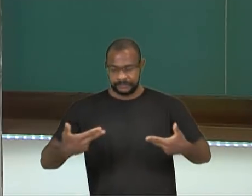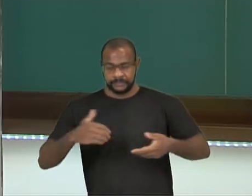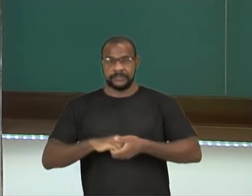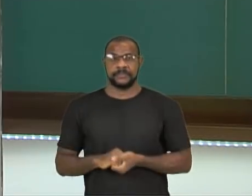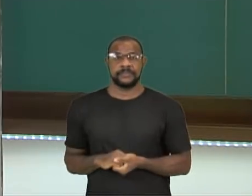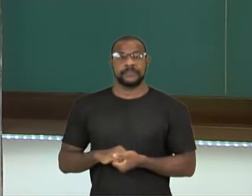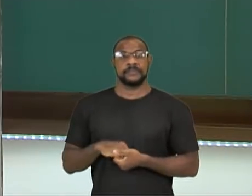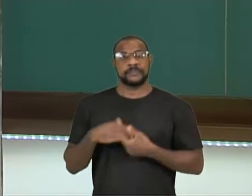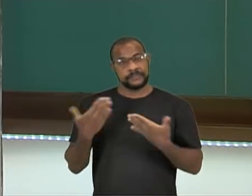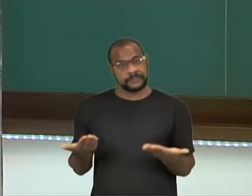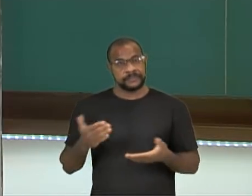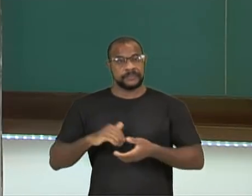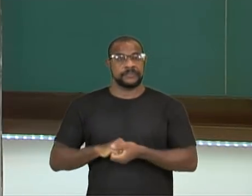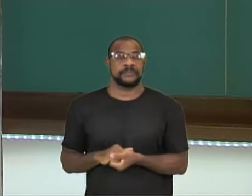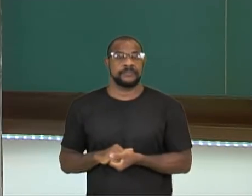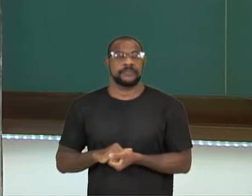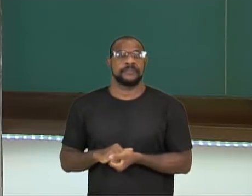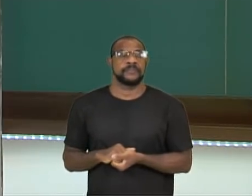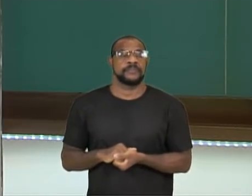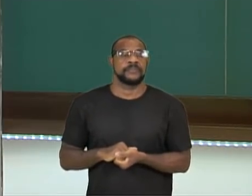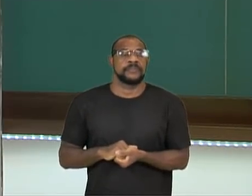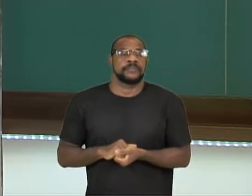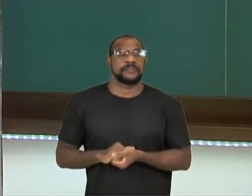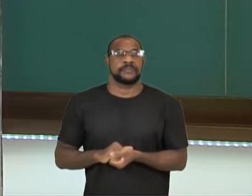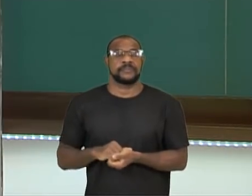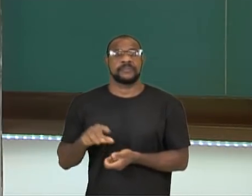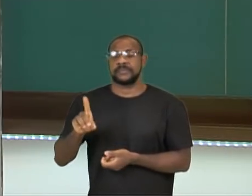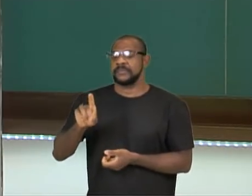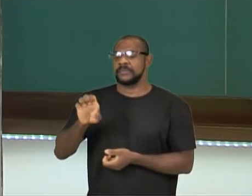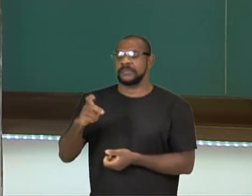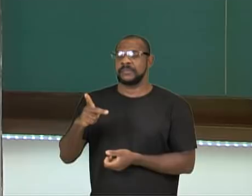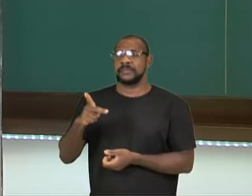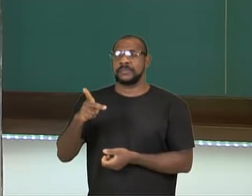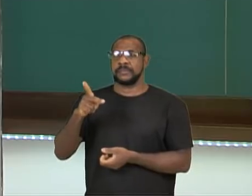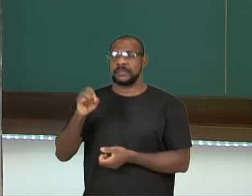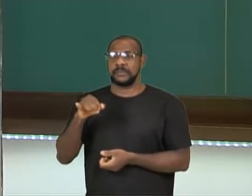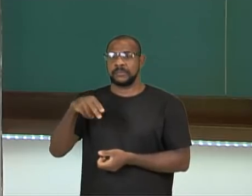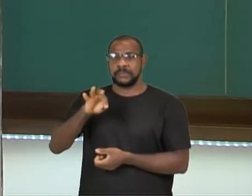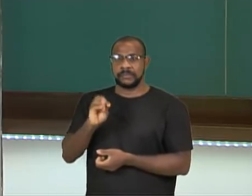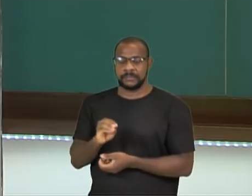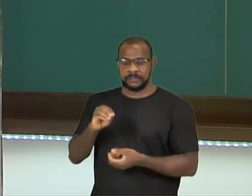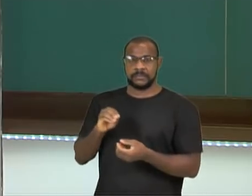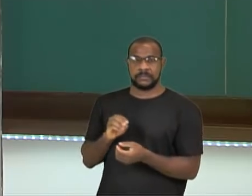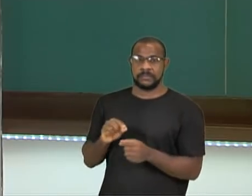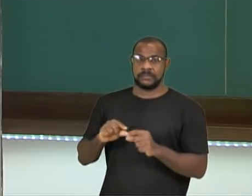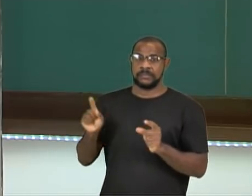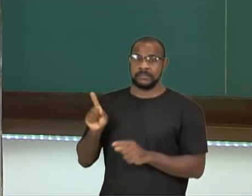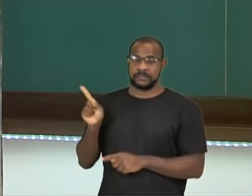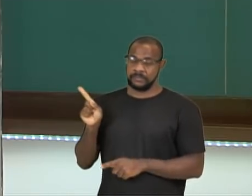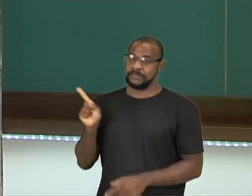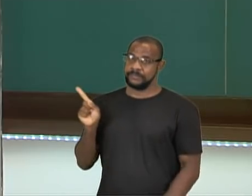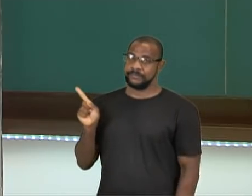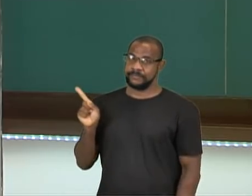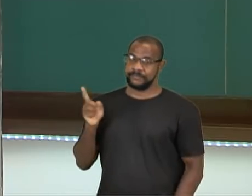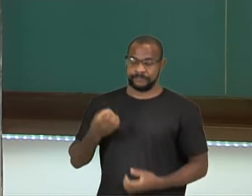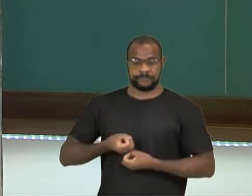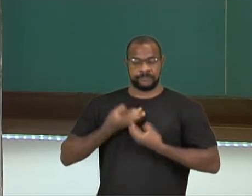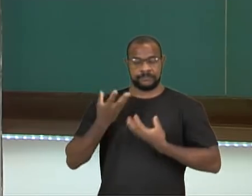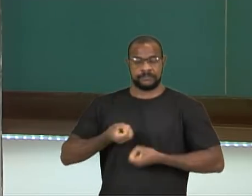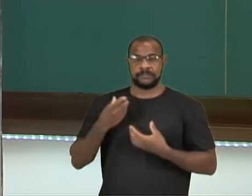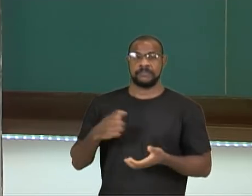Essa avaliação é positiva ou negativa? E justifique. A avaliação é positiva, né, gente? Porque reconhecemos isso pelo uso